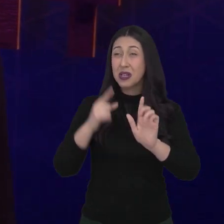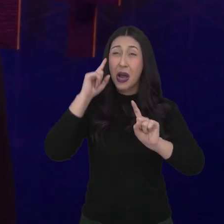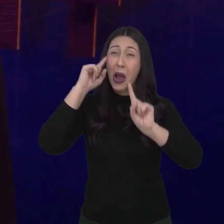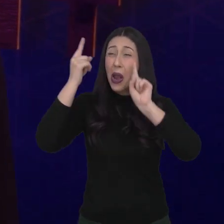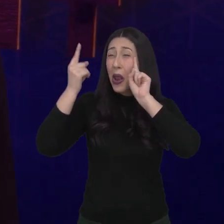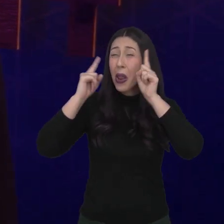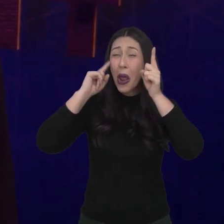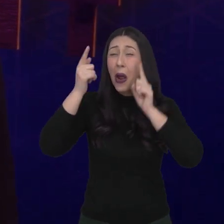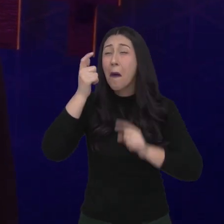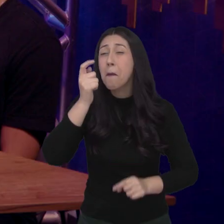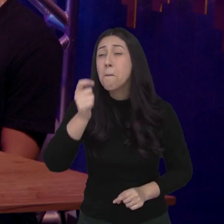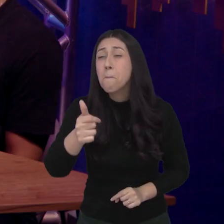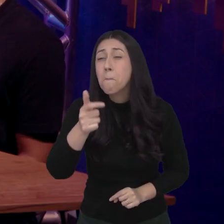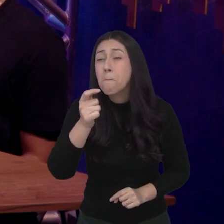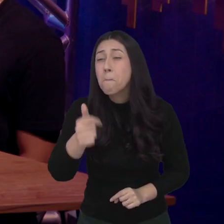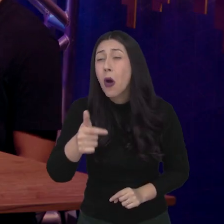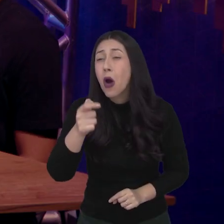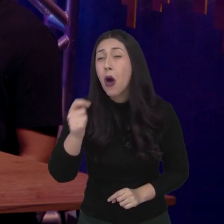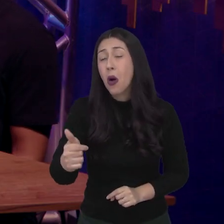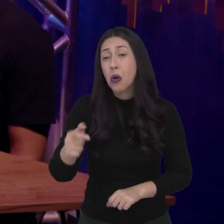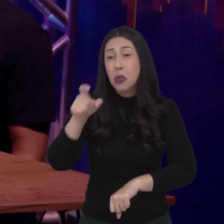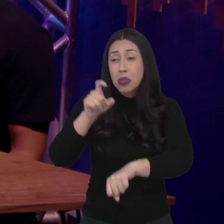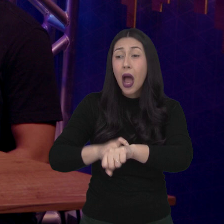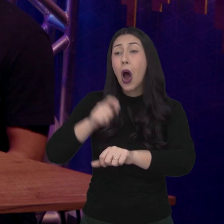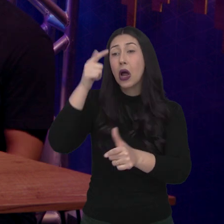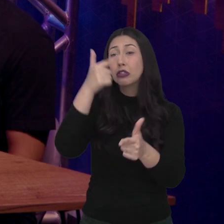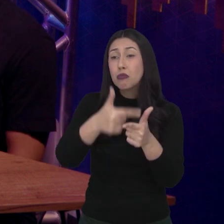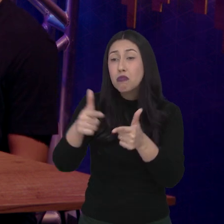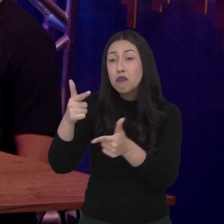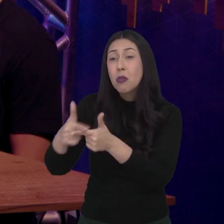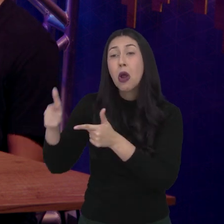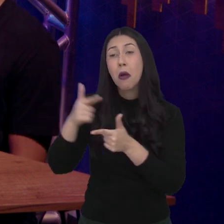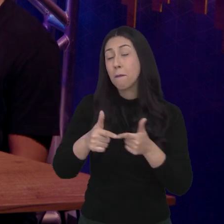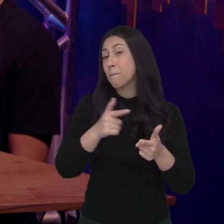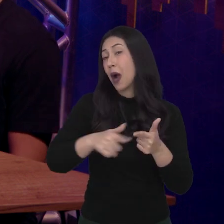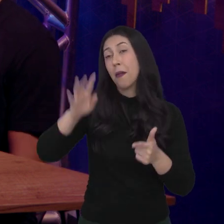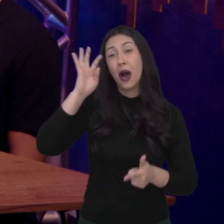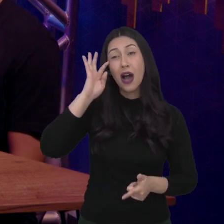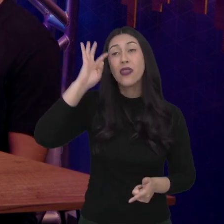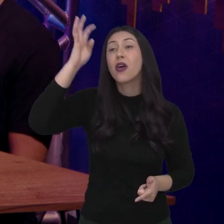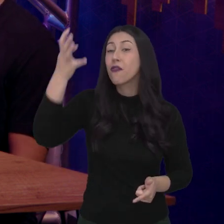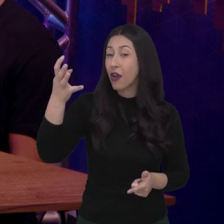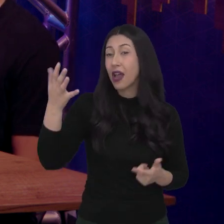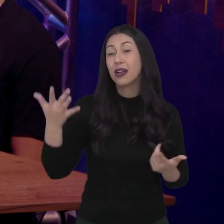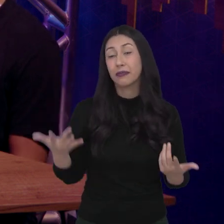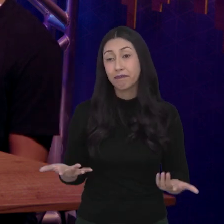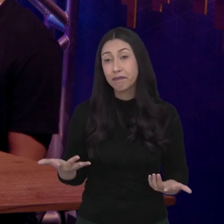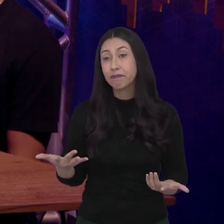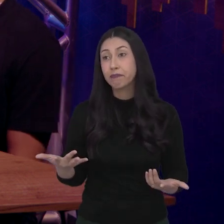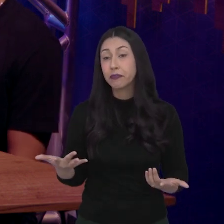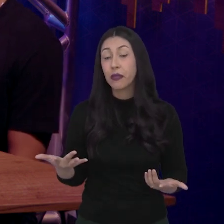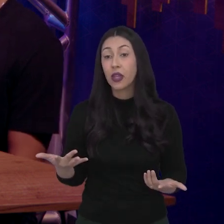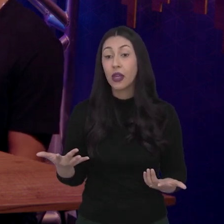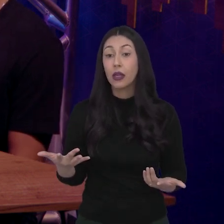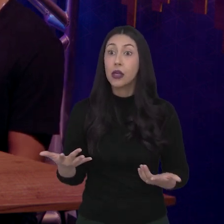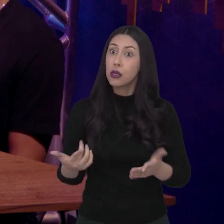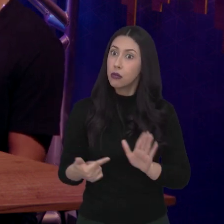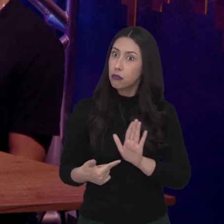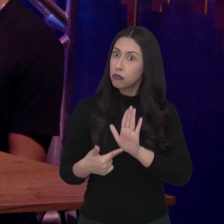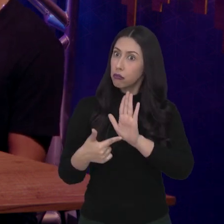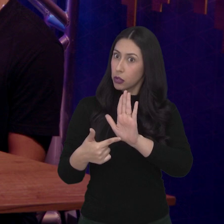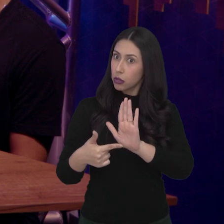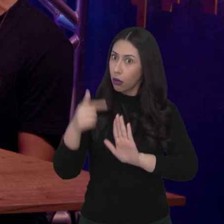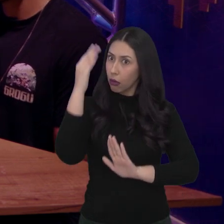de criatividade ao tentar solucionar esses problemas, essas questões sociais e científicas. Isso colocou